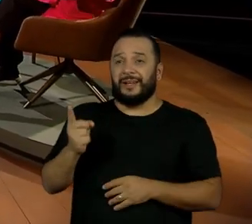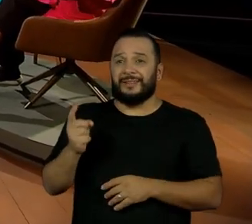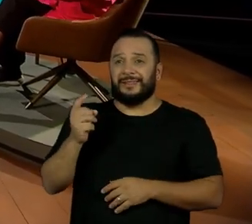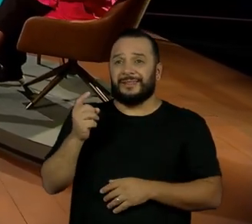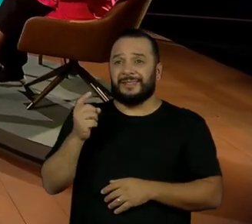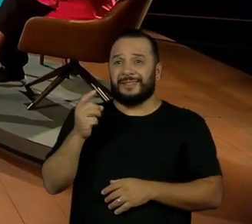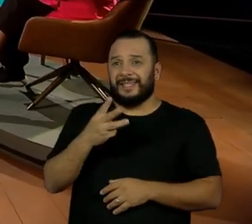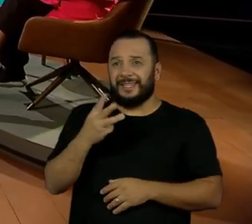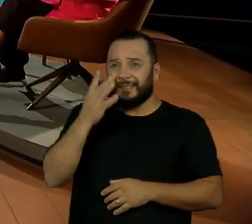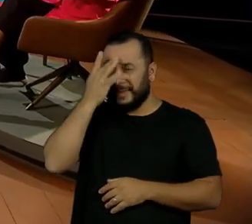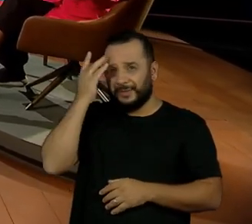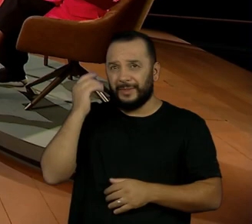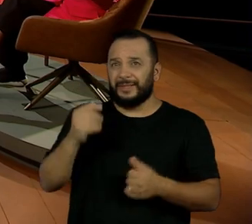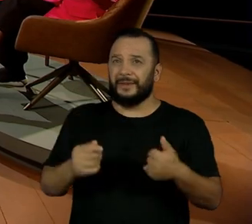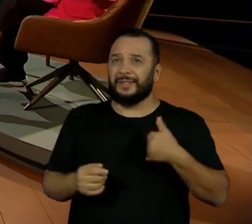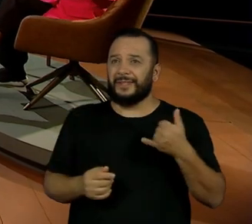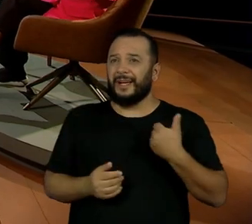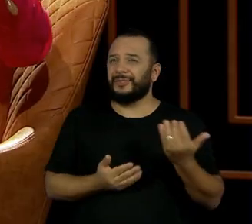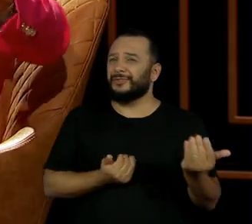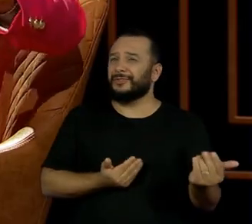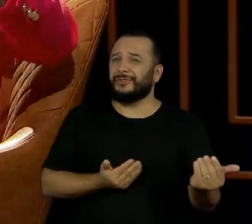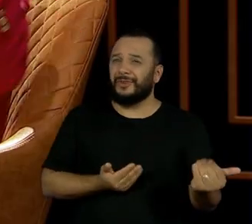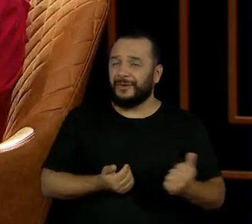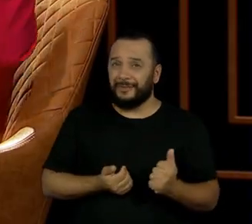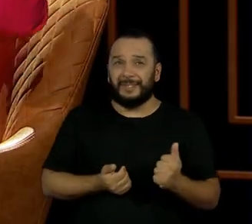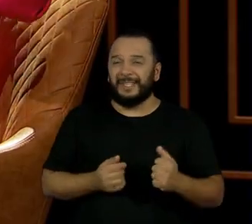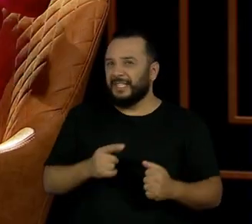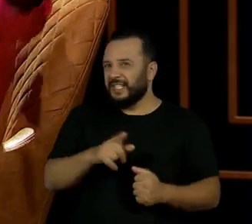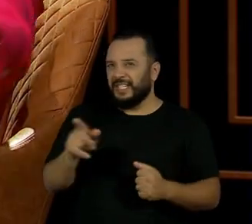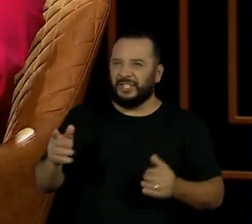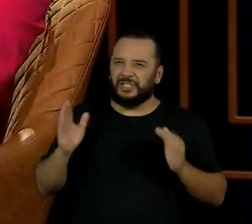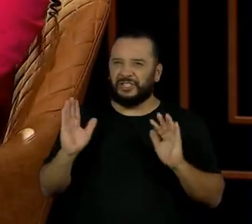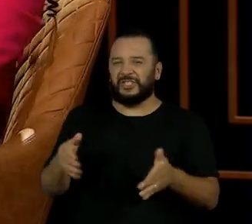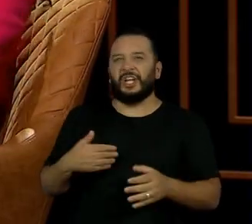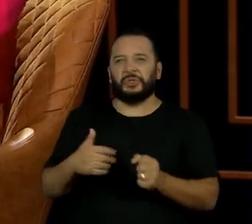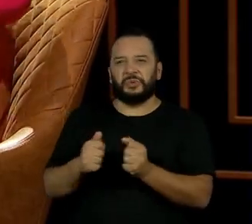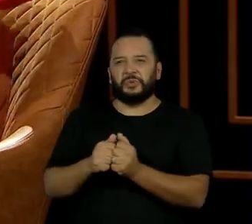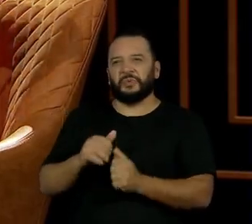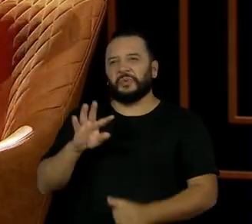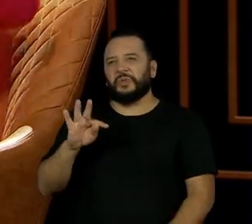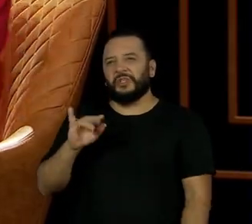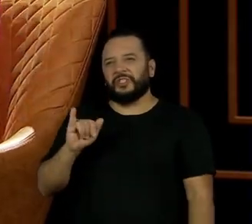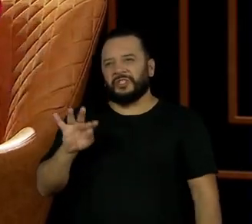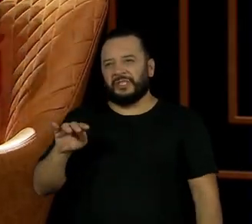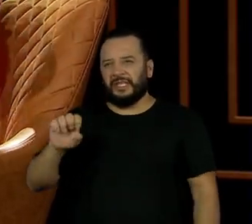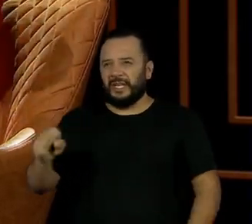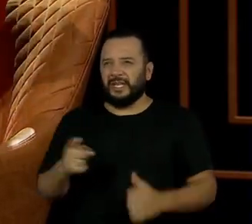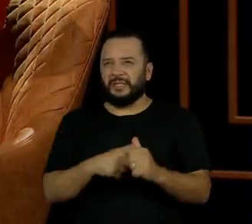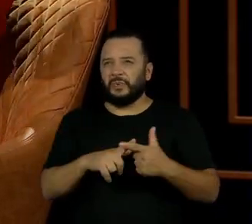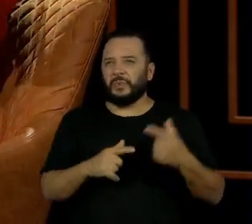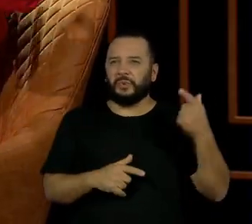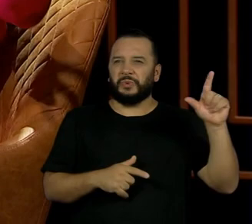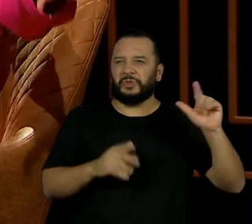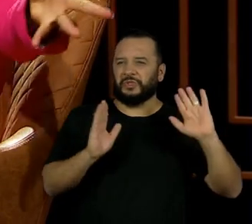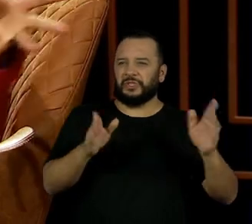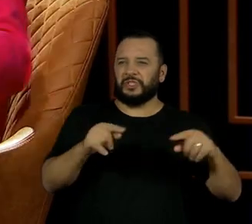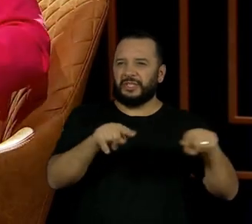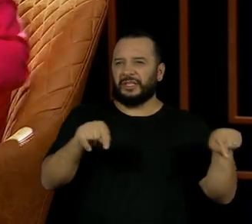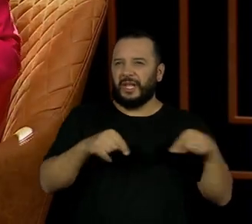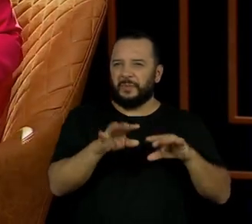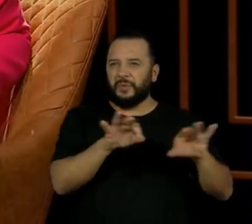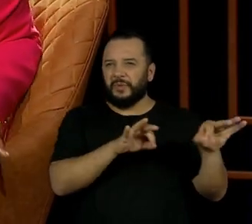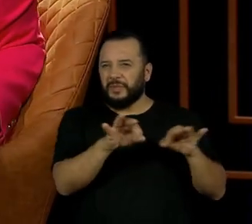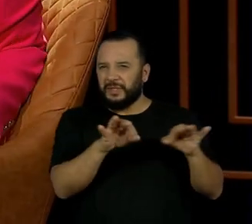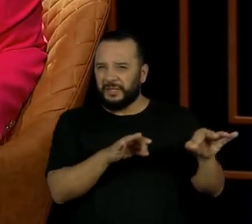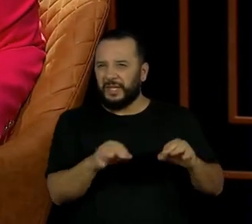e eu novinha assim e aqueles caras vão já tocava com Titãs não sei aonde a gente já tinha um estúdio de produção